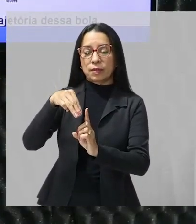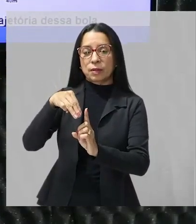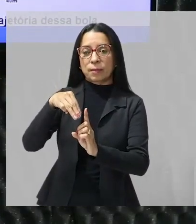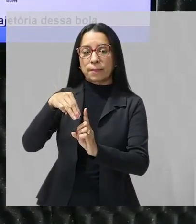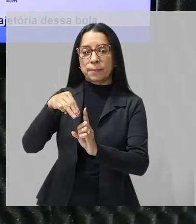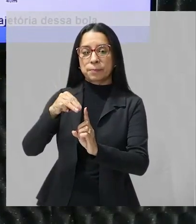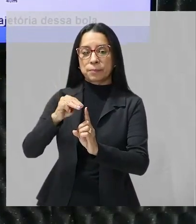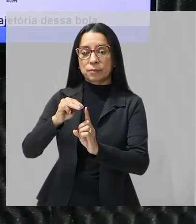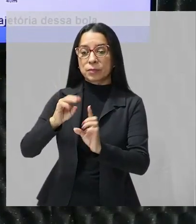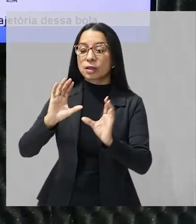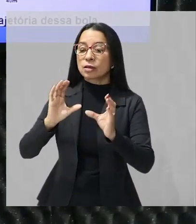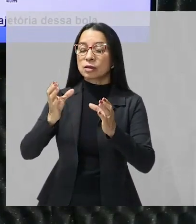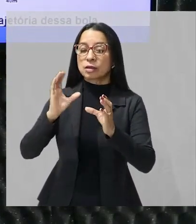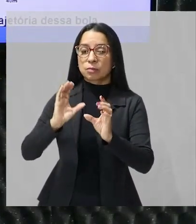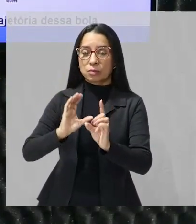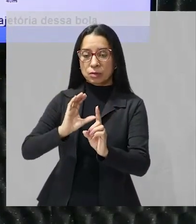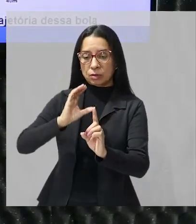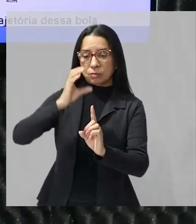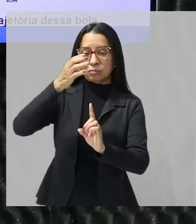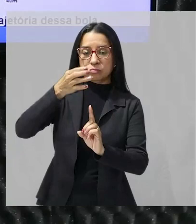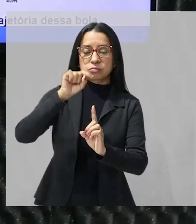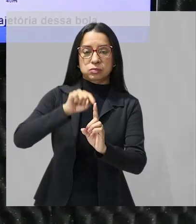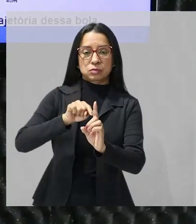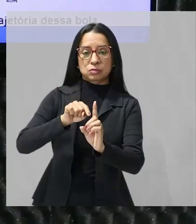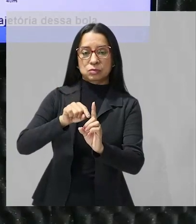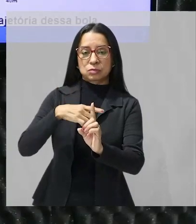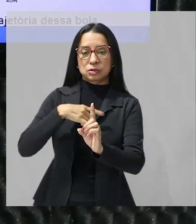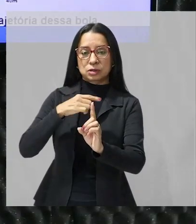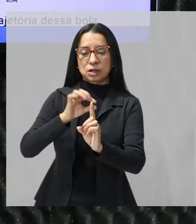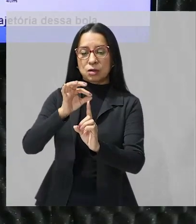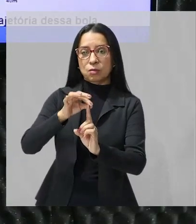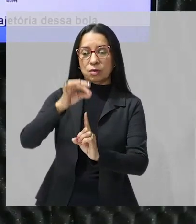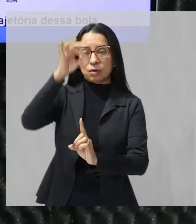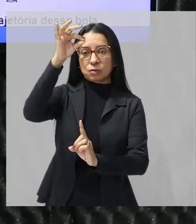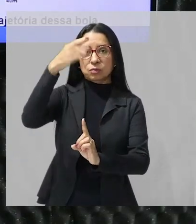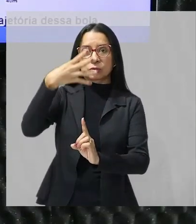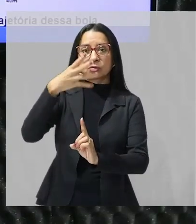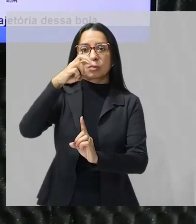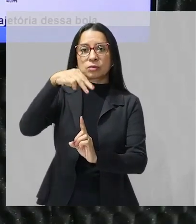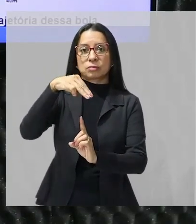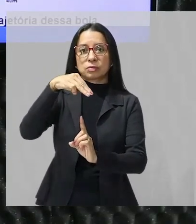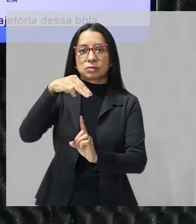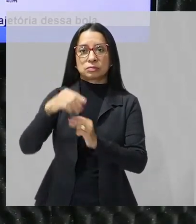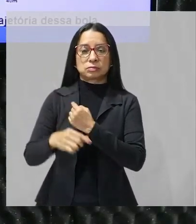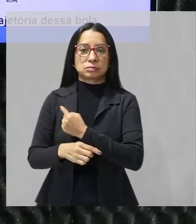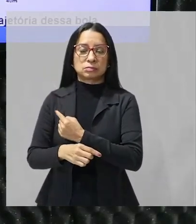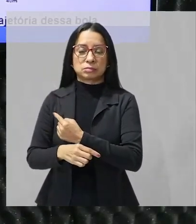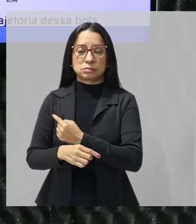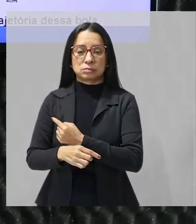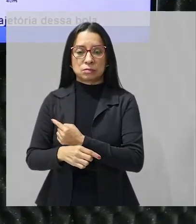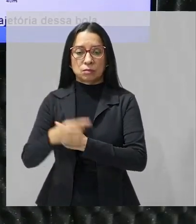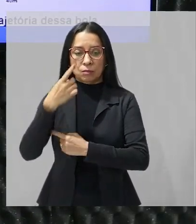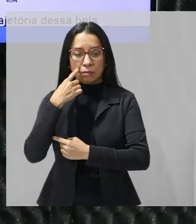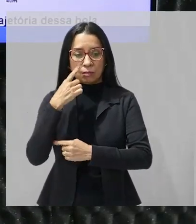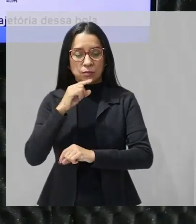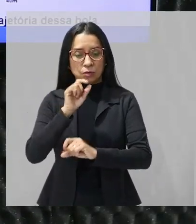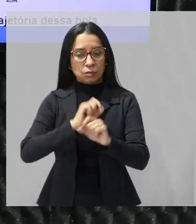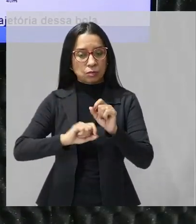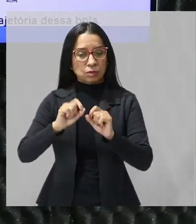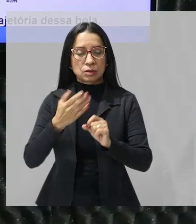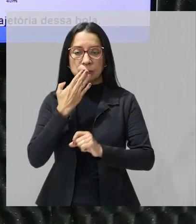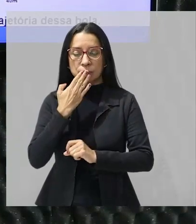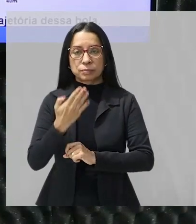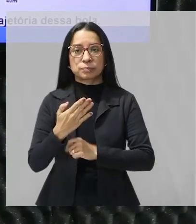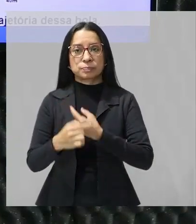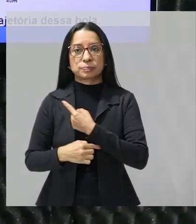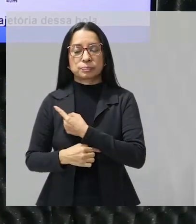desse jogador do time adversário, estava aí, atingiu uma altura de 4 metros, tá? Então, olha o que está sendo solicitado